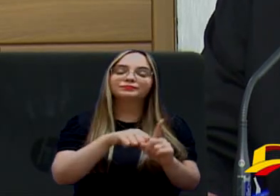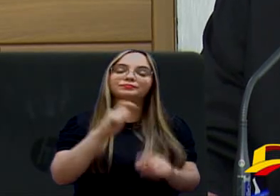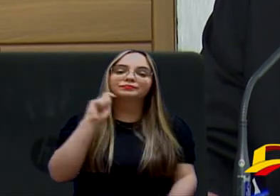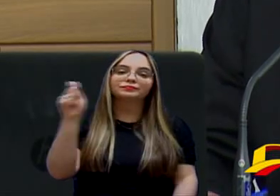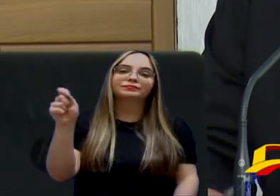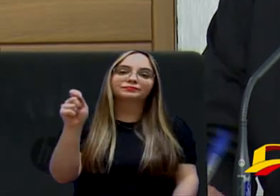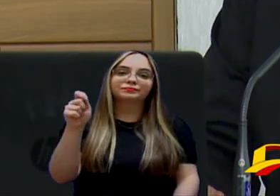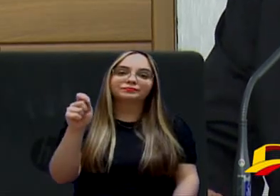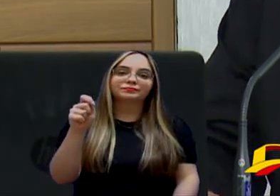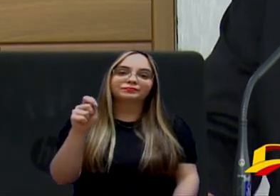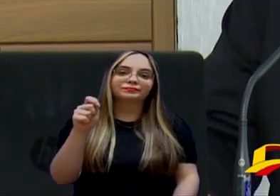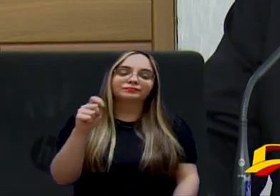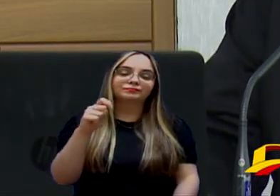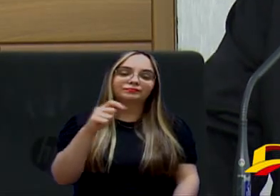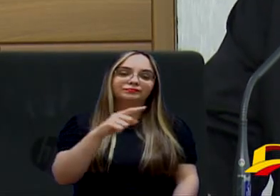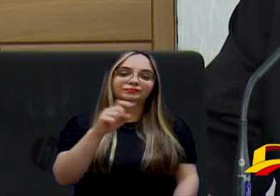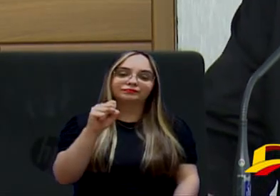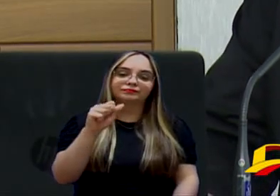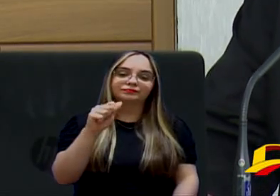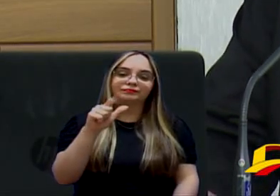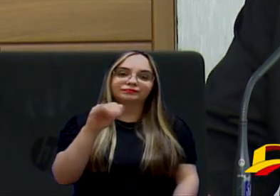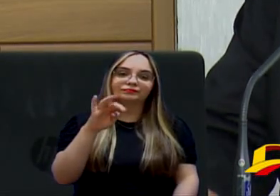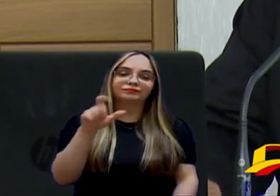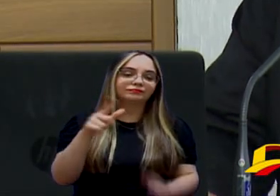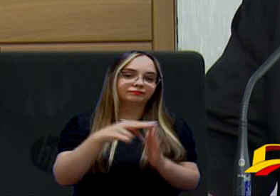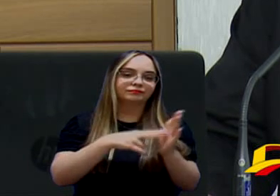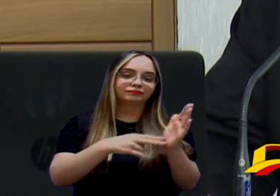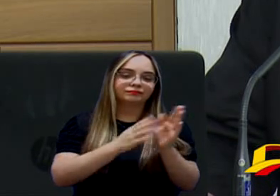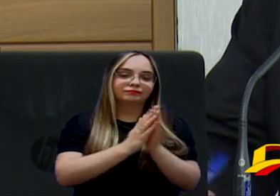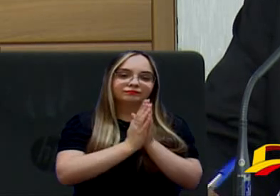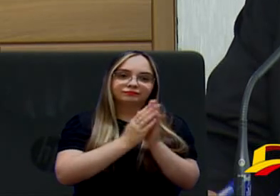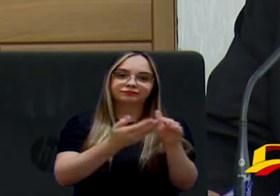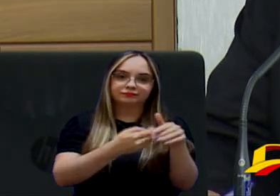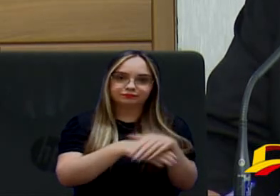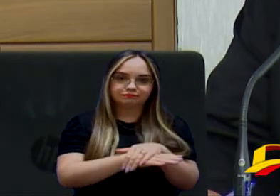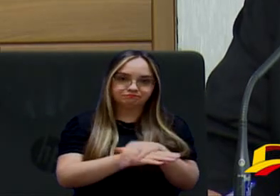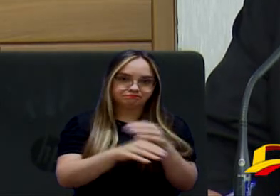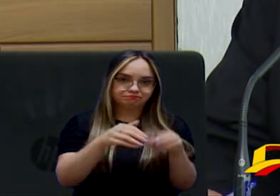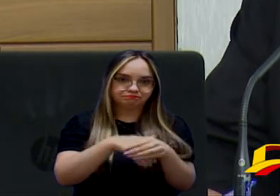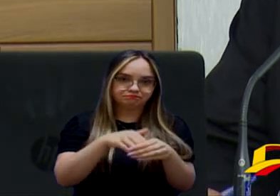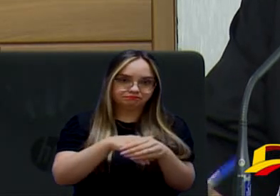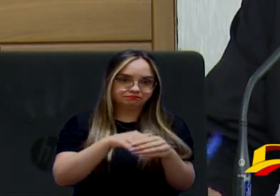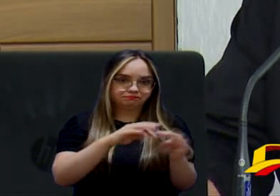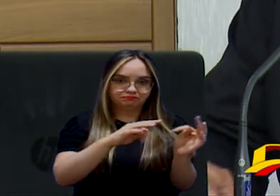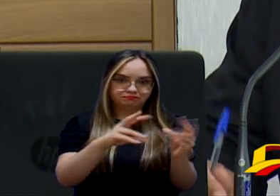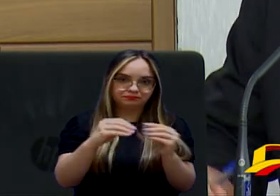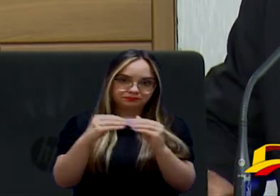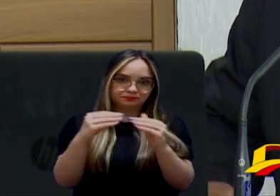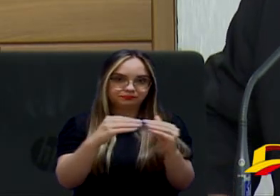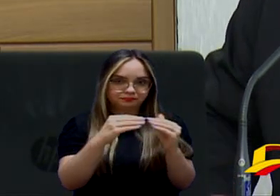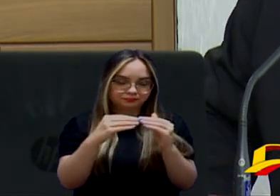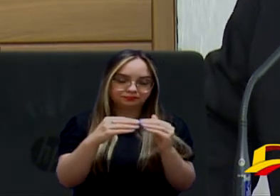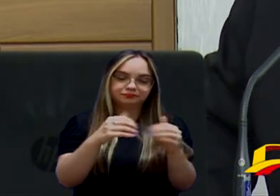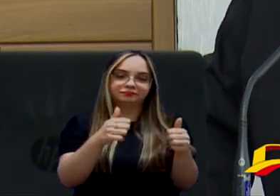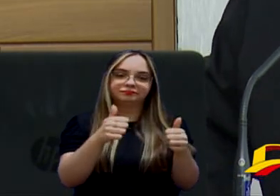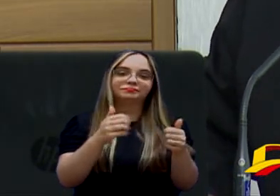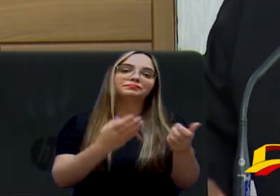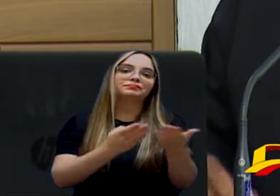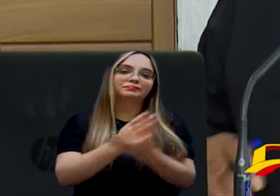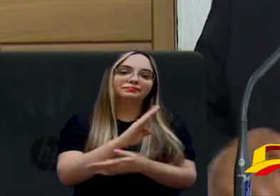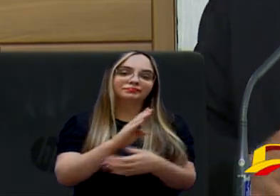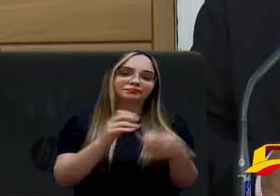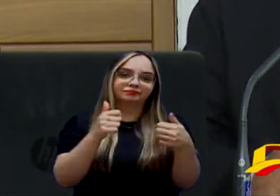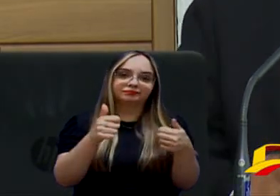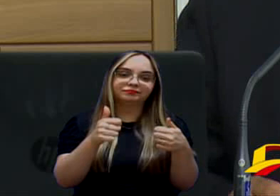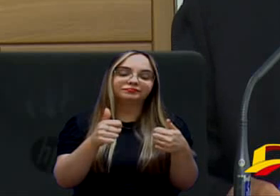rimental o pedido do vereador Salatiel a dispensa da leitura da votação os vereadores concordo permanece Como estão aprovado